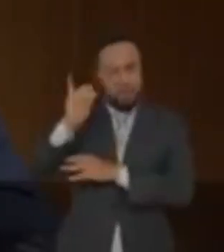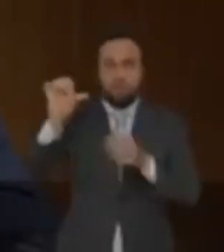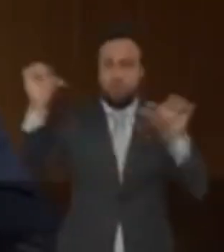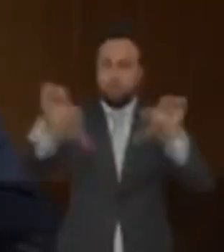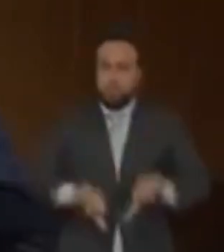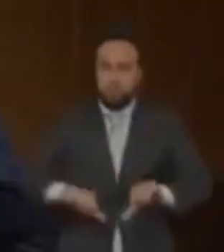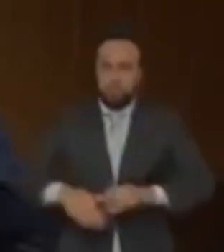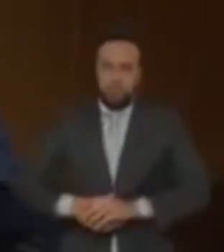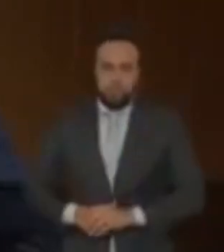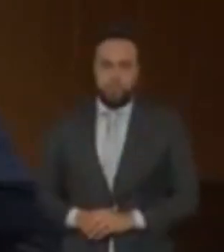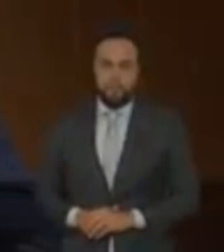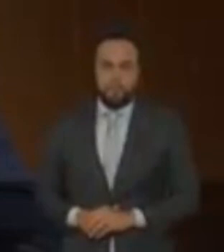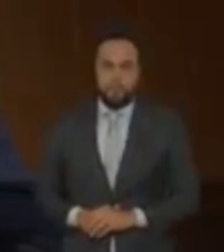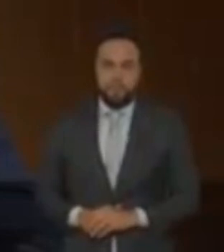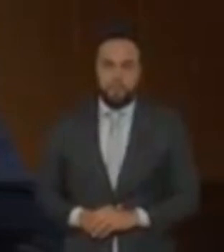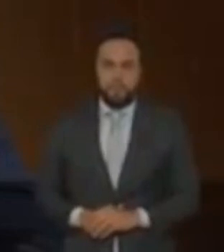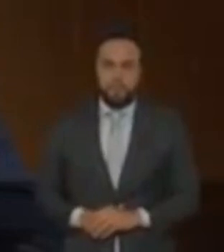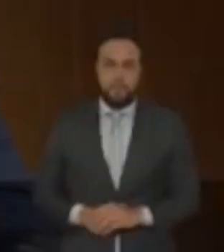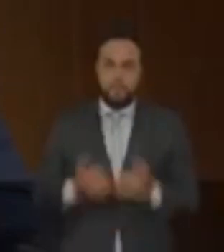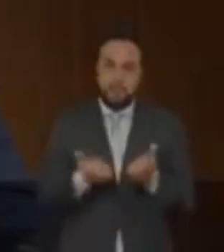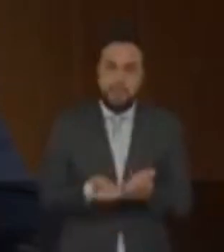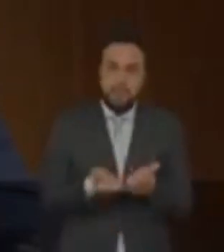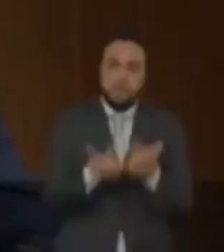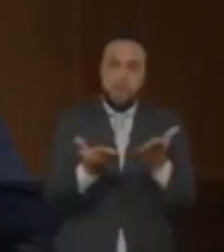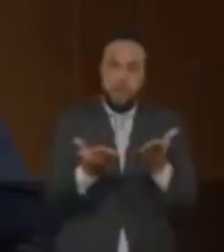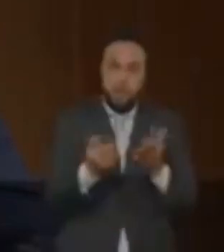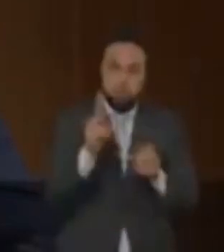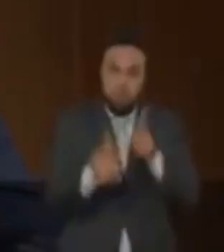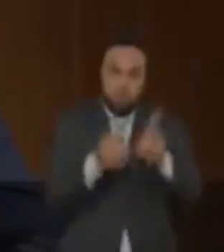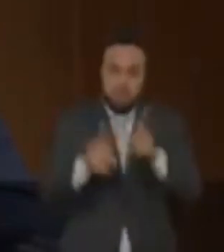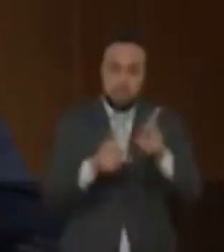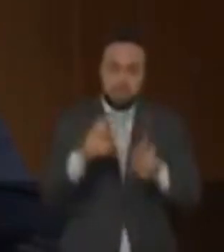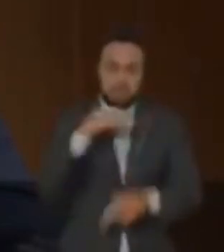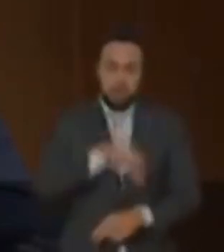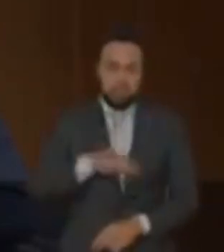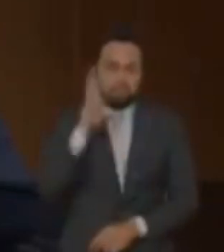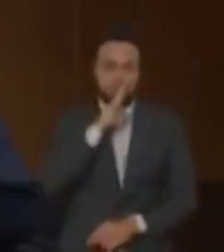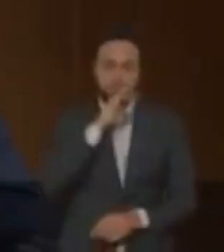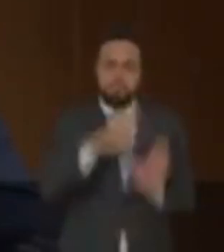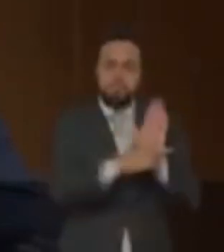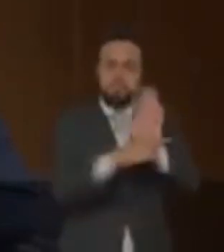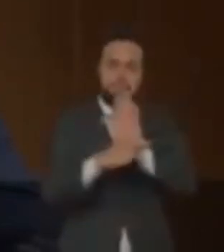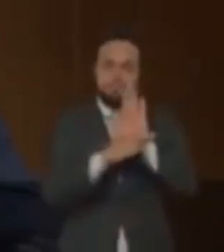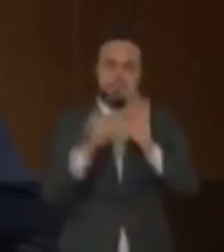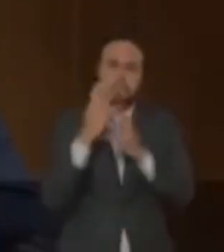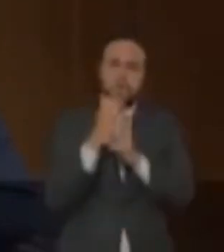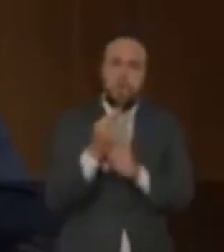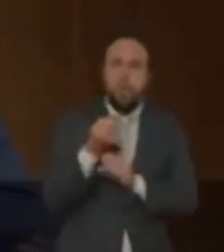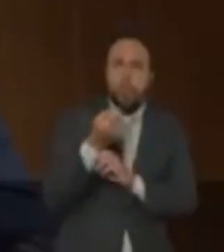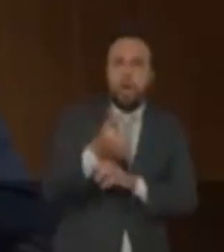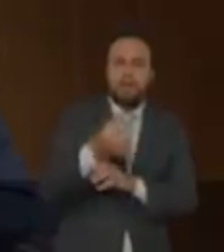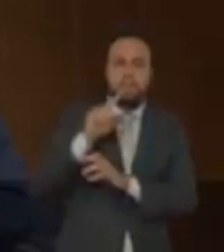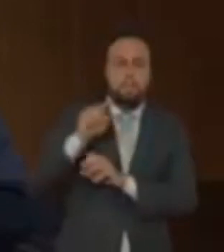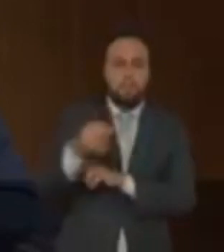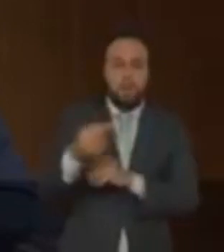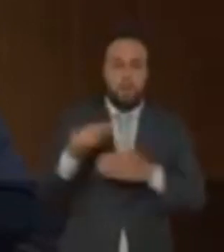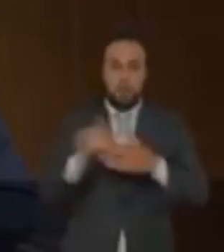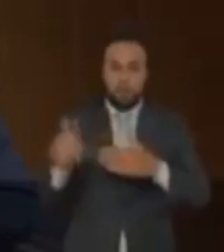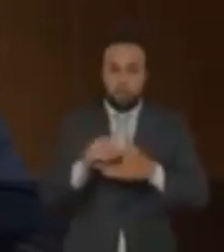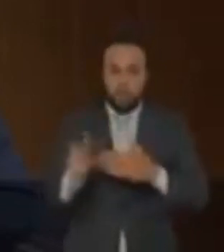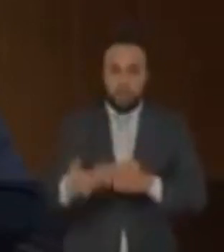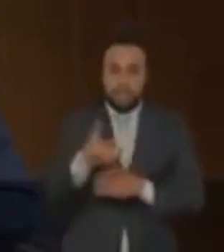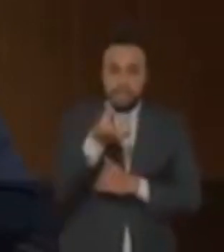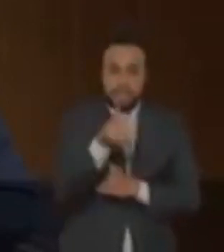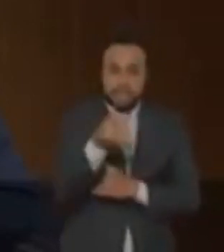evitaram o mal maior concedeu auxílio emergencial em parcelas que somos aproximadamente mil doses